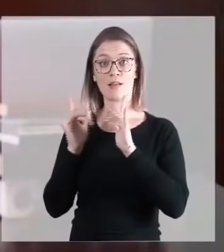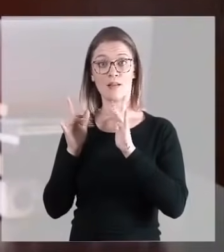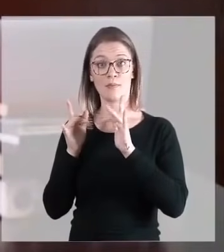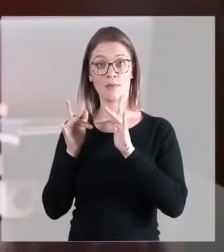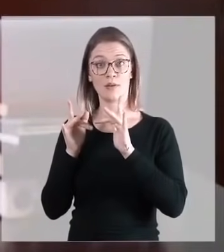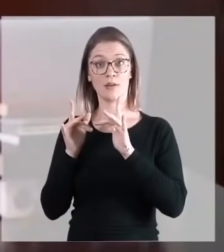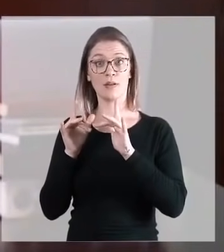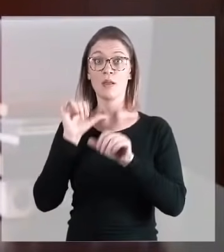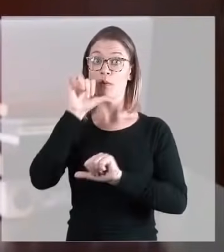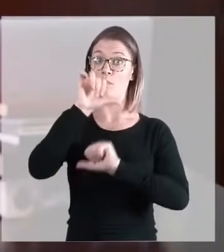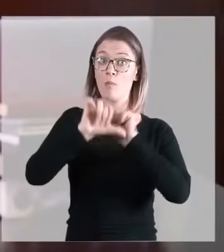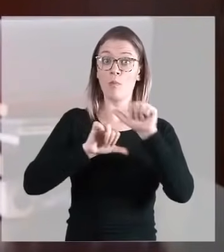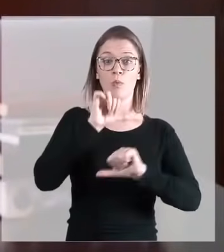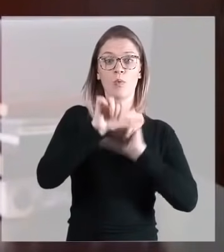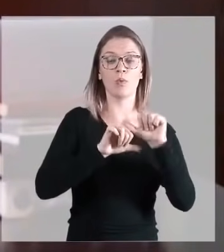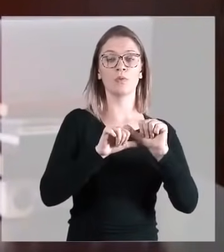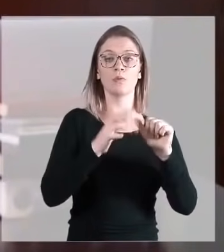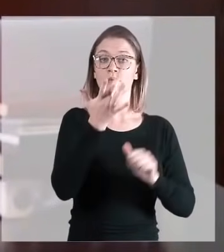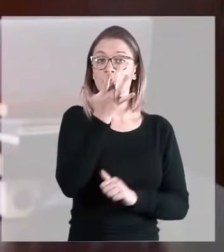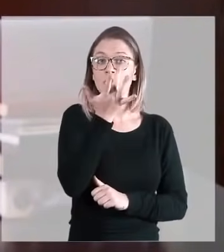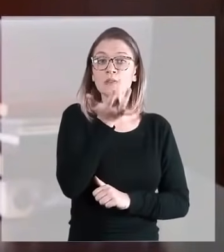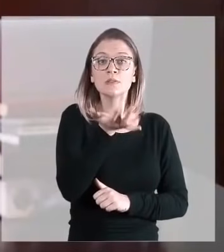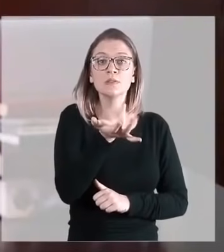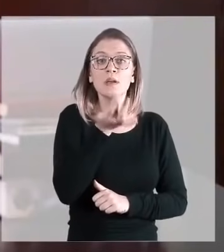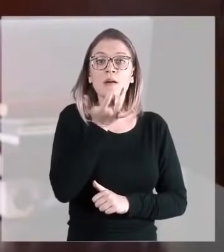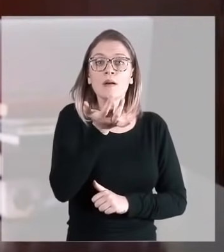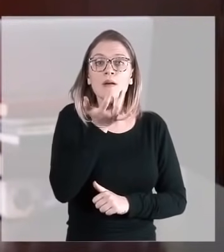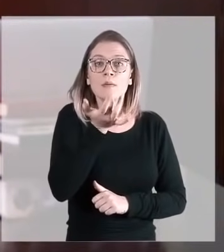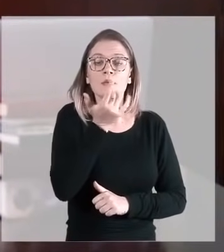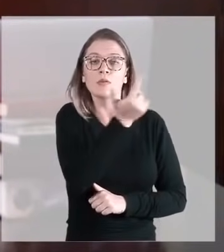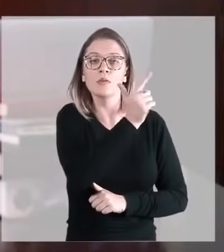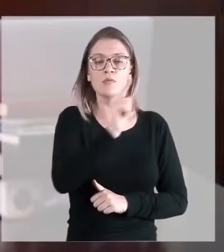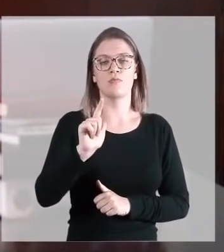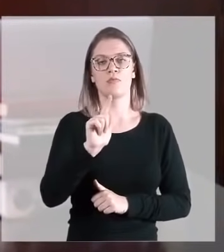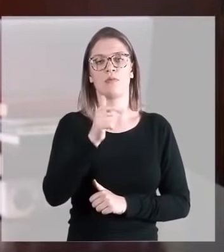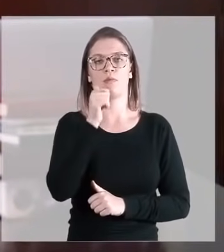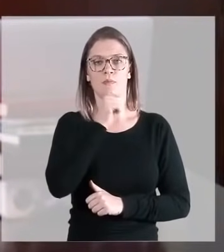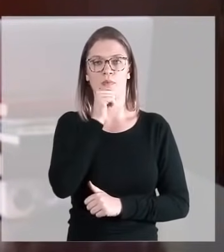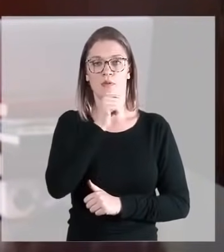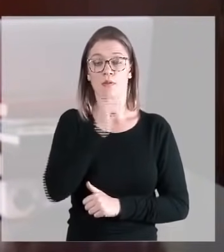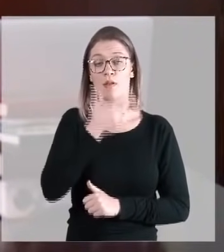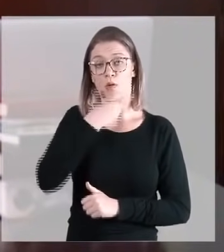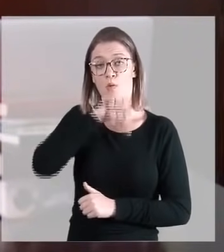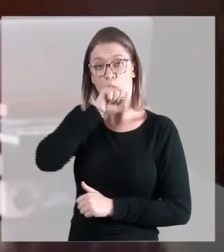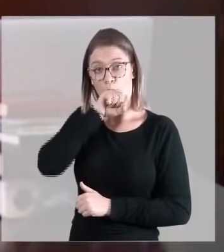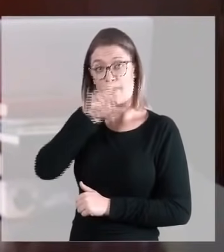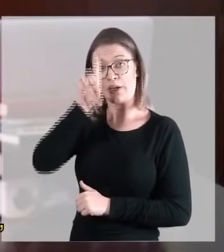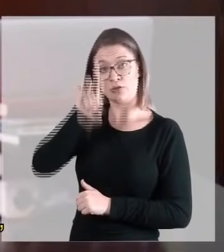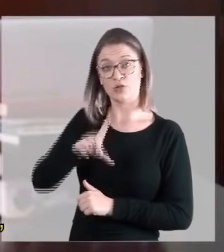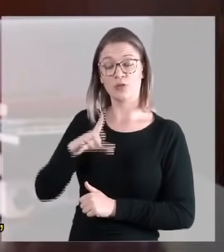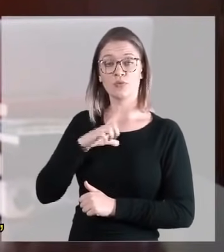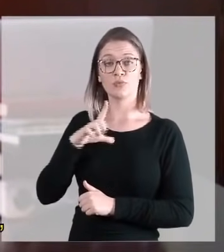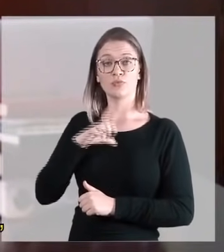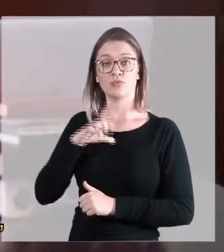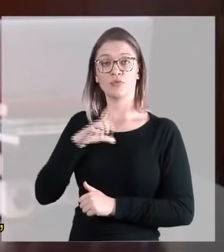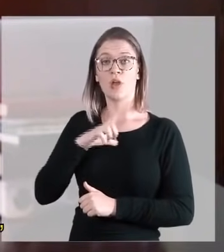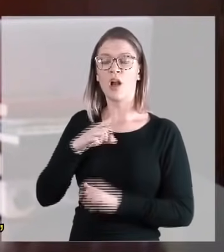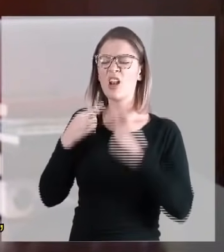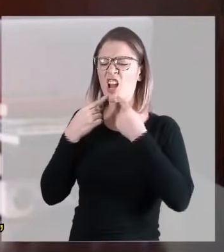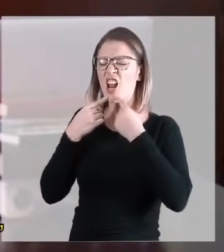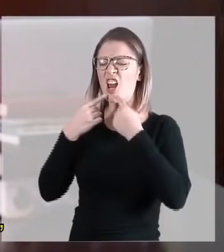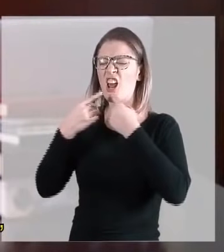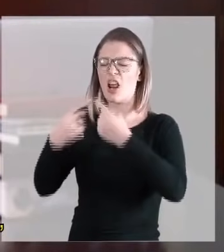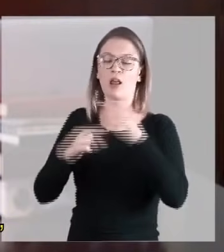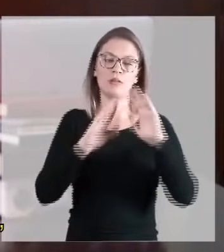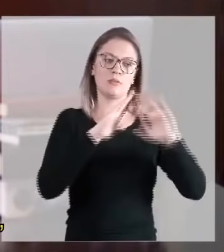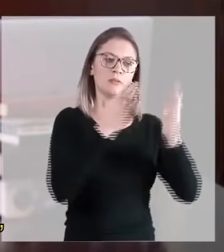pai, insatisfeito e dentro dos seus direitos, reclamou. E gerou uma grande polêmica na escola porque os professores não